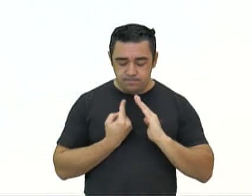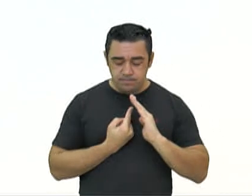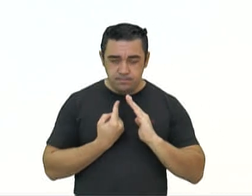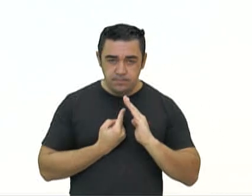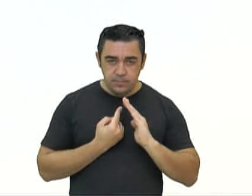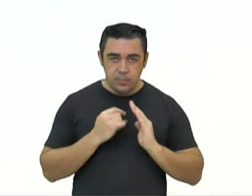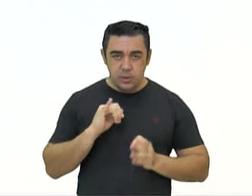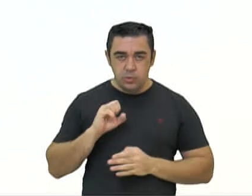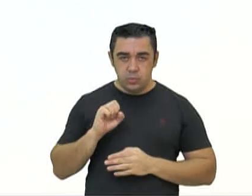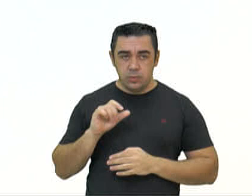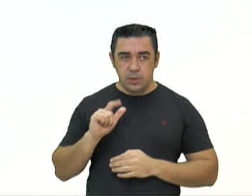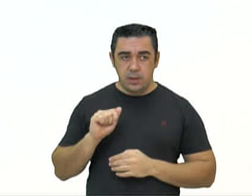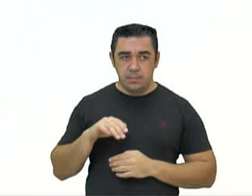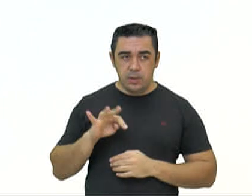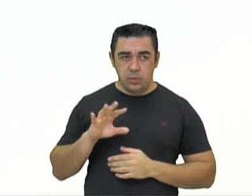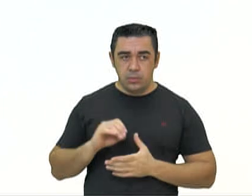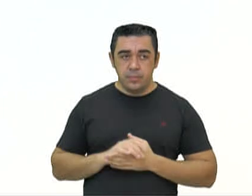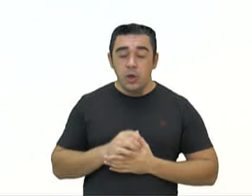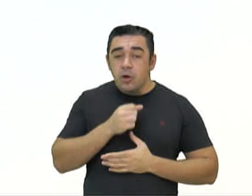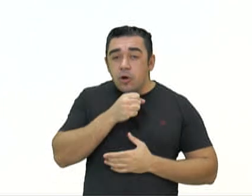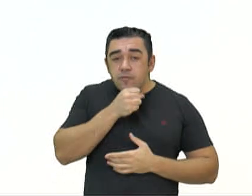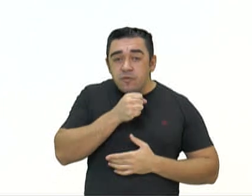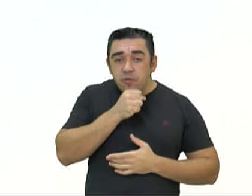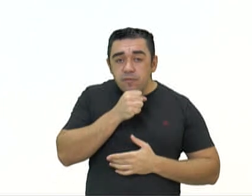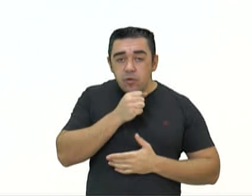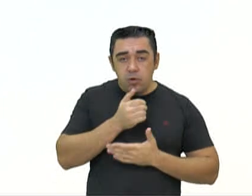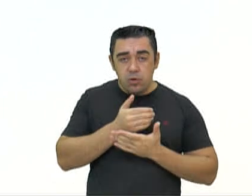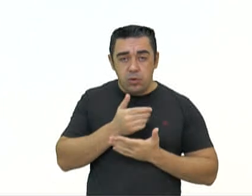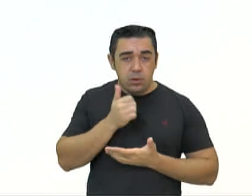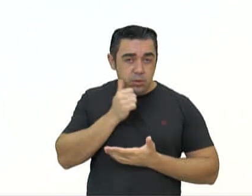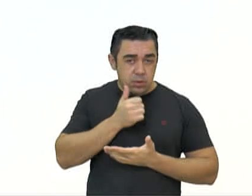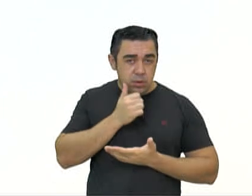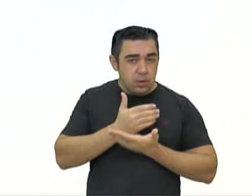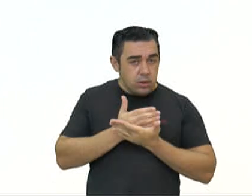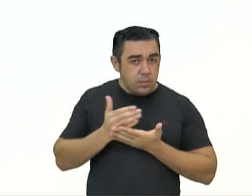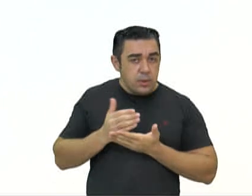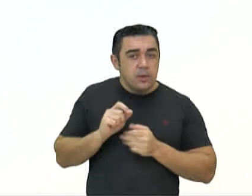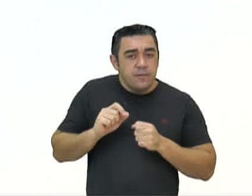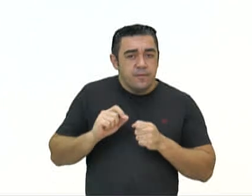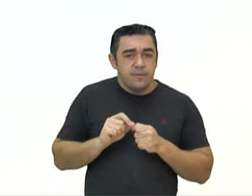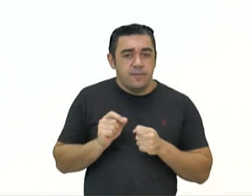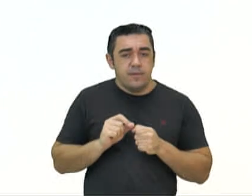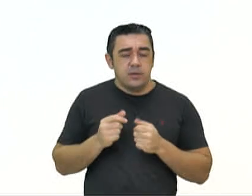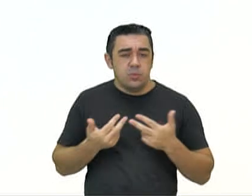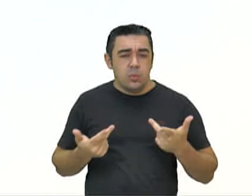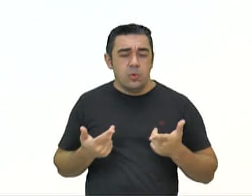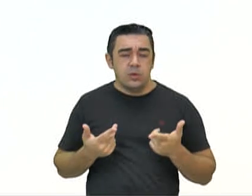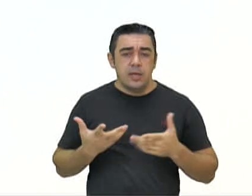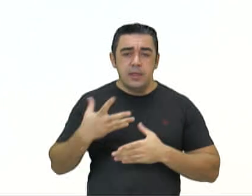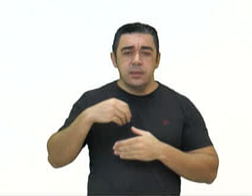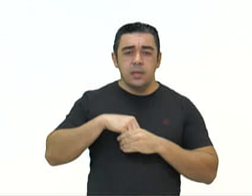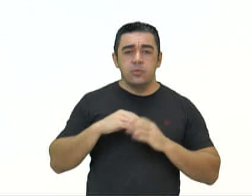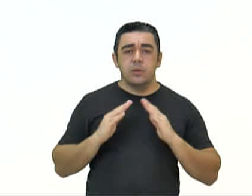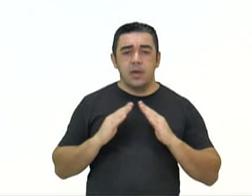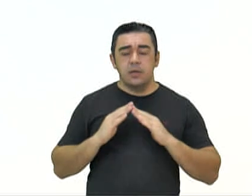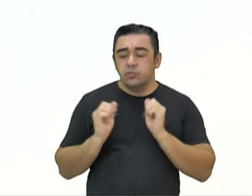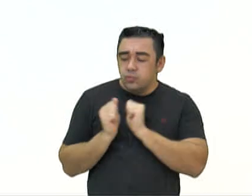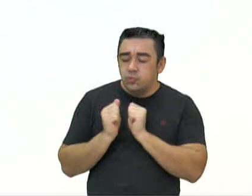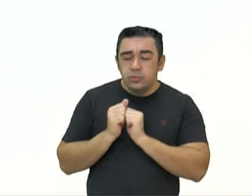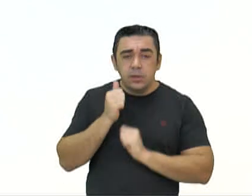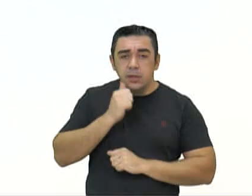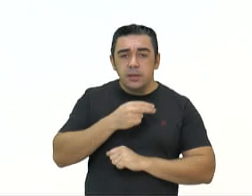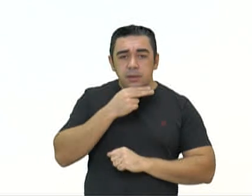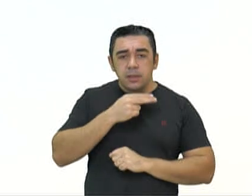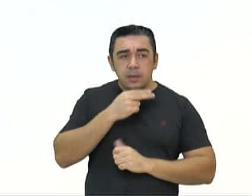vovó Jucleide, aqui a vovó Jucleide começou. Vovó Jucleide arruma atividades para passar o tempo com a sua neta de 4 anos, a